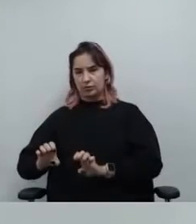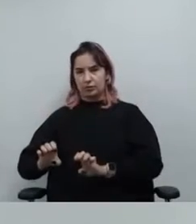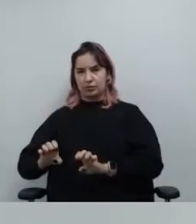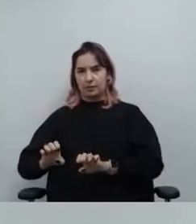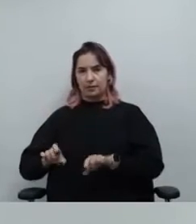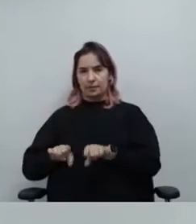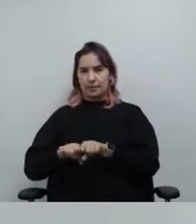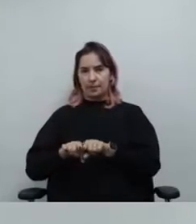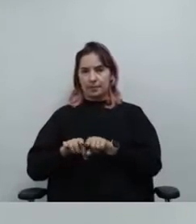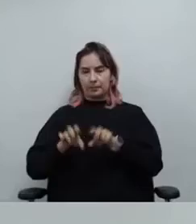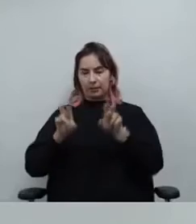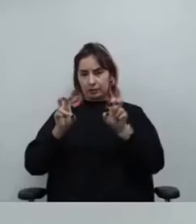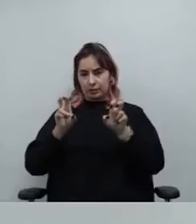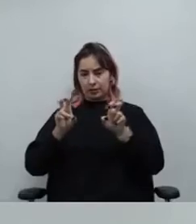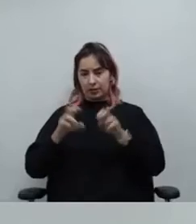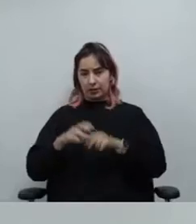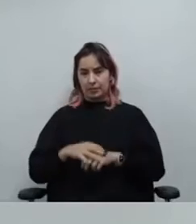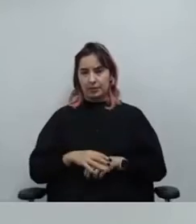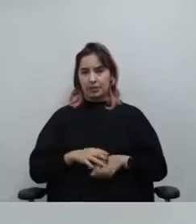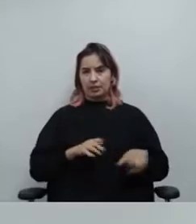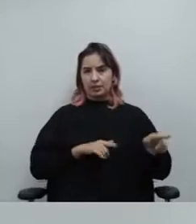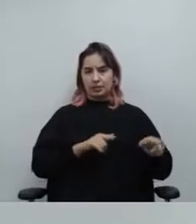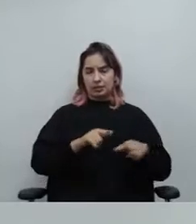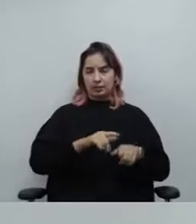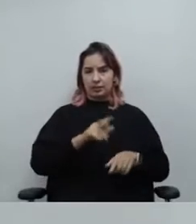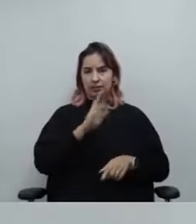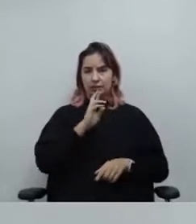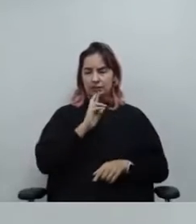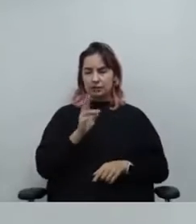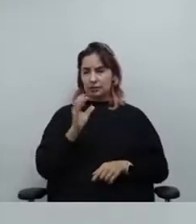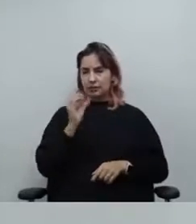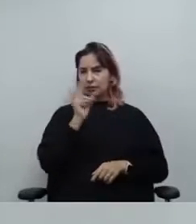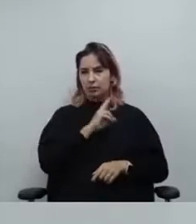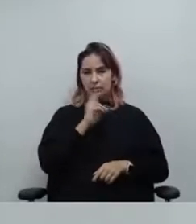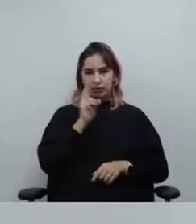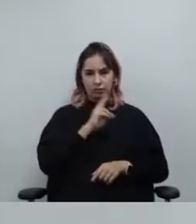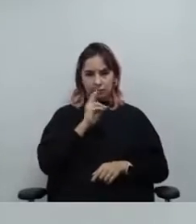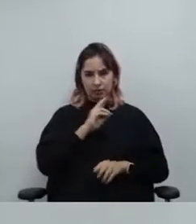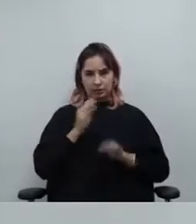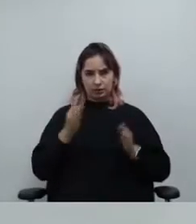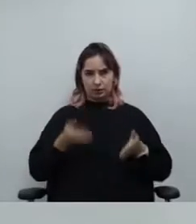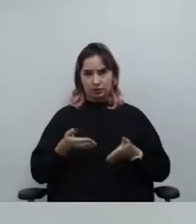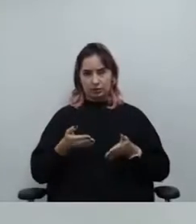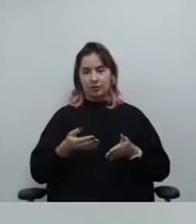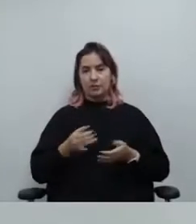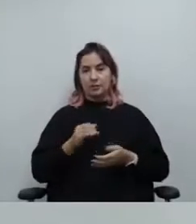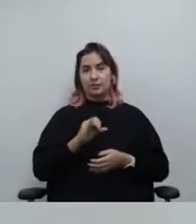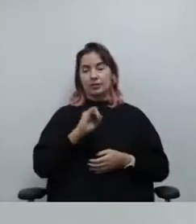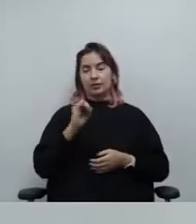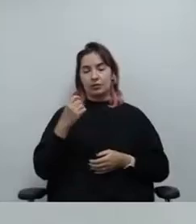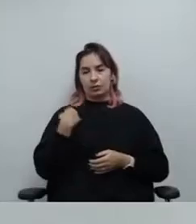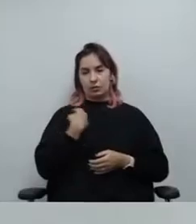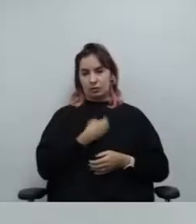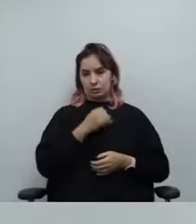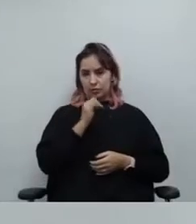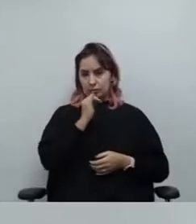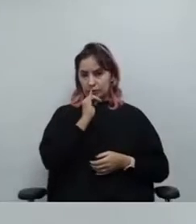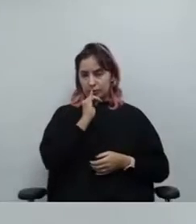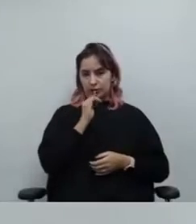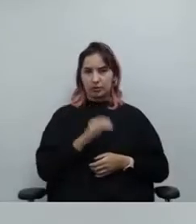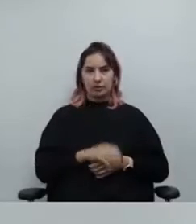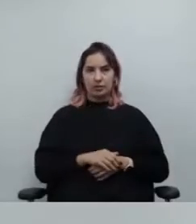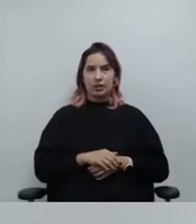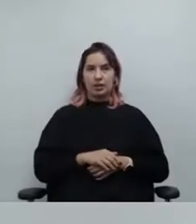pelas temáticas que atua, ele atua muito numa lógica de responder às emergências do momento. Então, a gente, por exemplo, quando aconteceu o desastre de